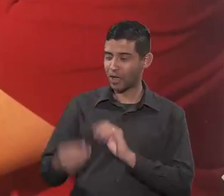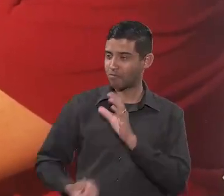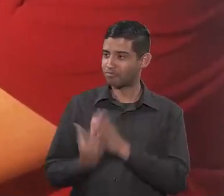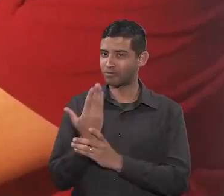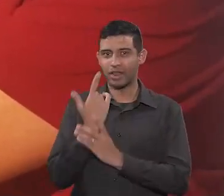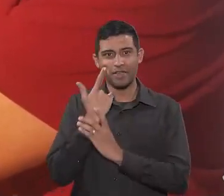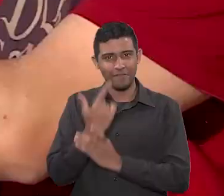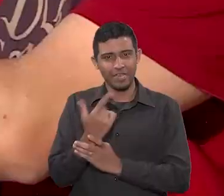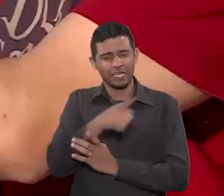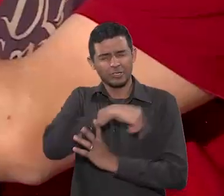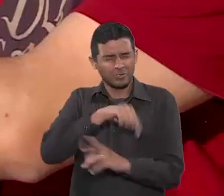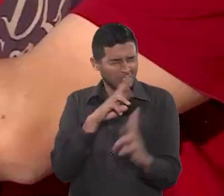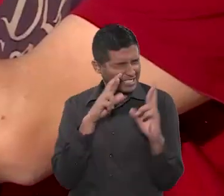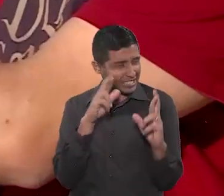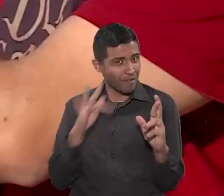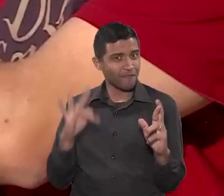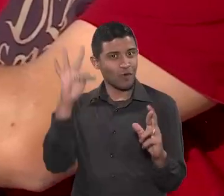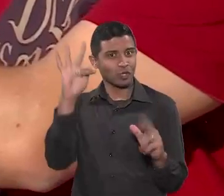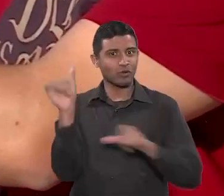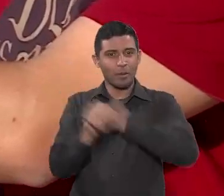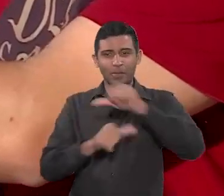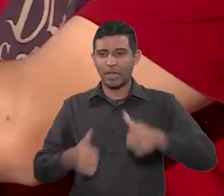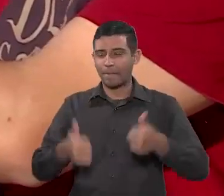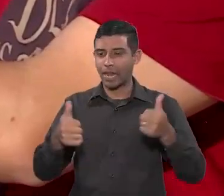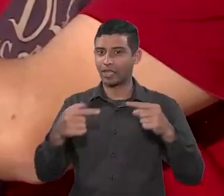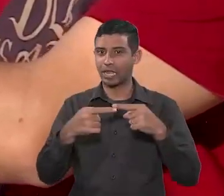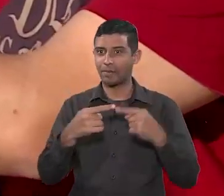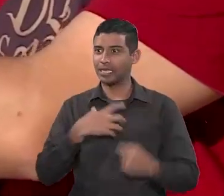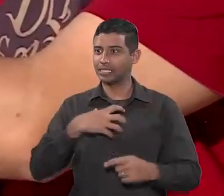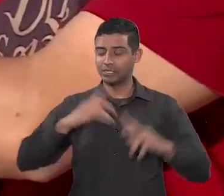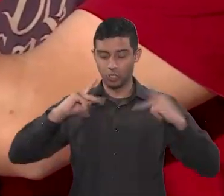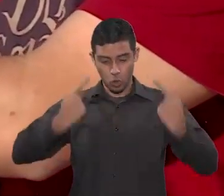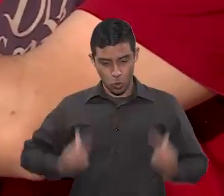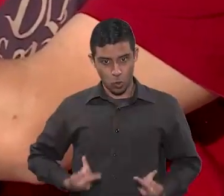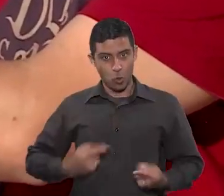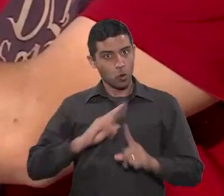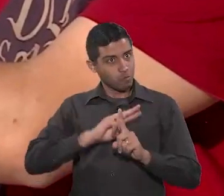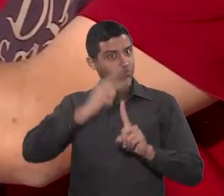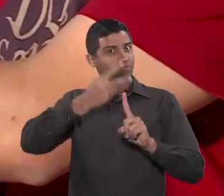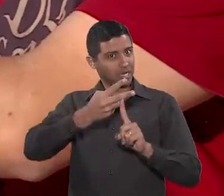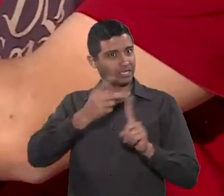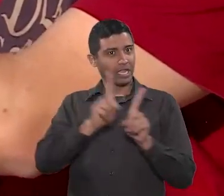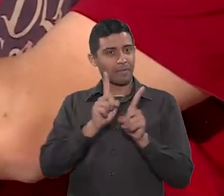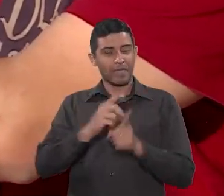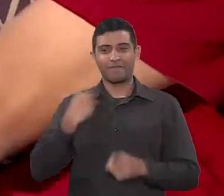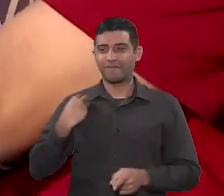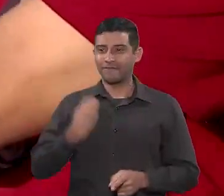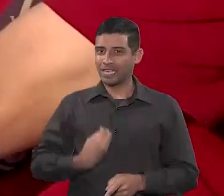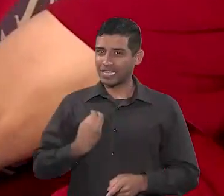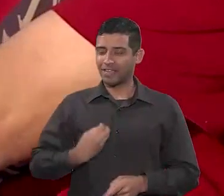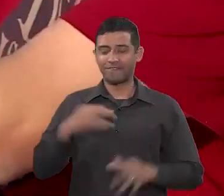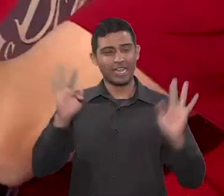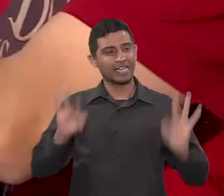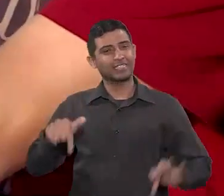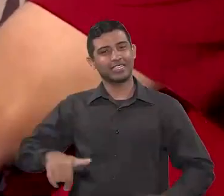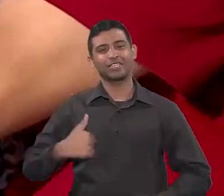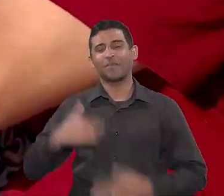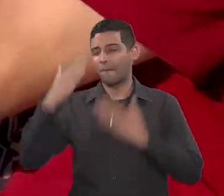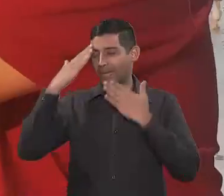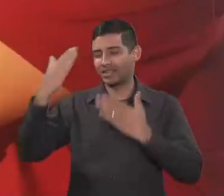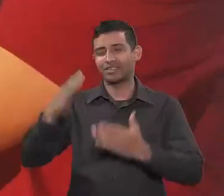dá esperança e faz a gente se sentir mais humano e mais feliz nesse lugar que a gente está. Muito obrigado. Valeu, cara.